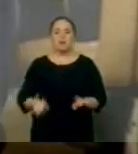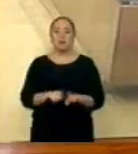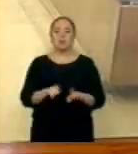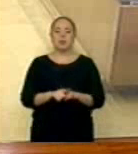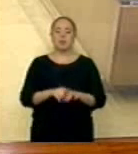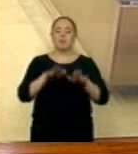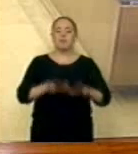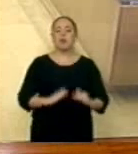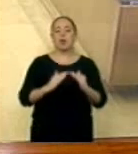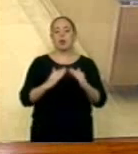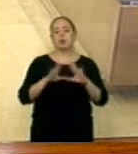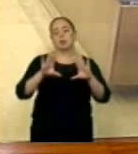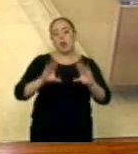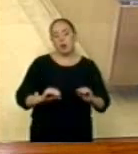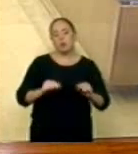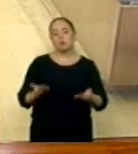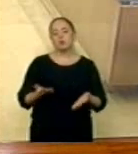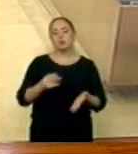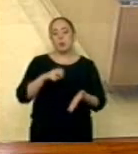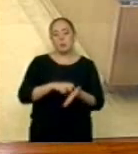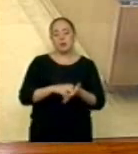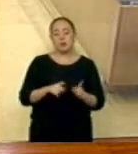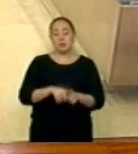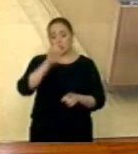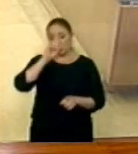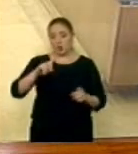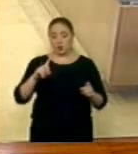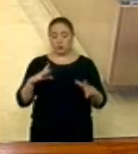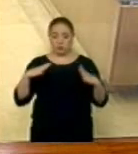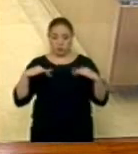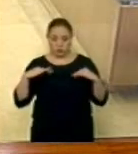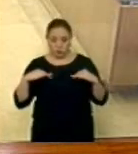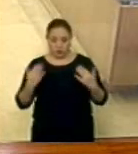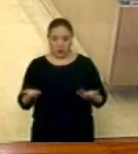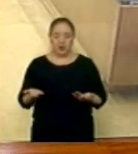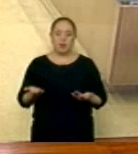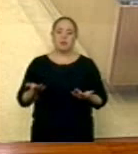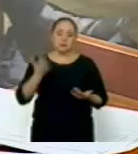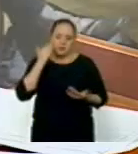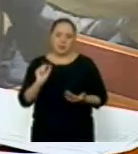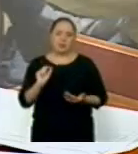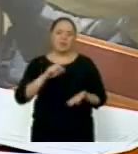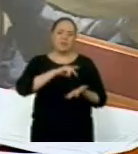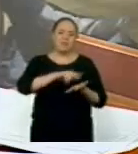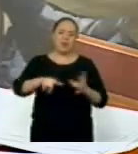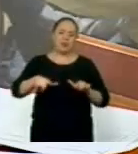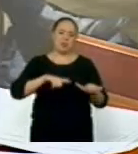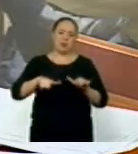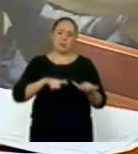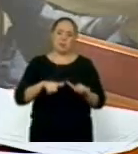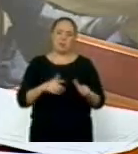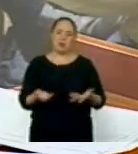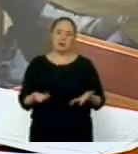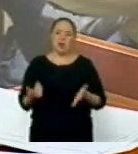domiciliar no período noturno do parlamentar e nos dias de folga, sendo certo que muitas das atividades legislativas,